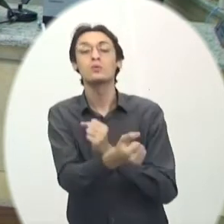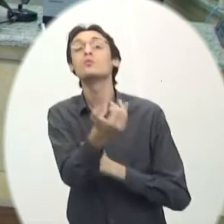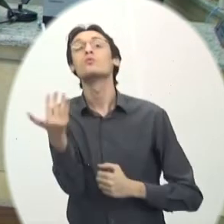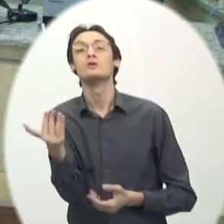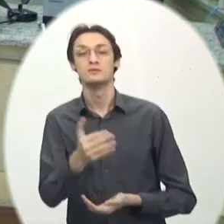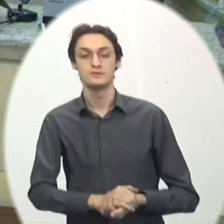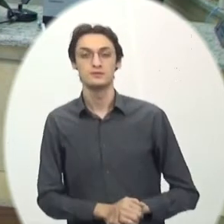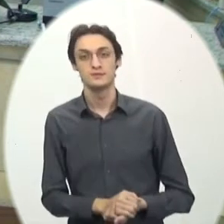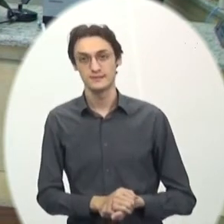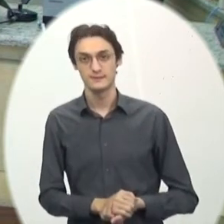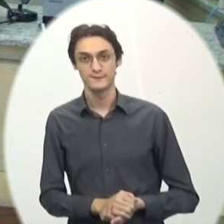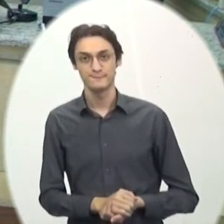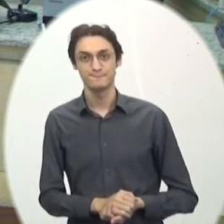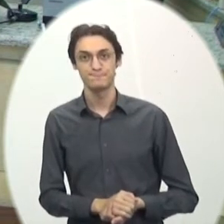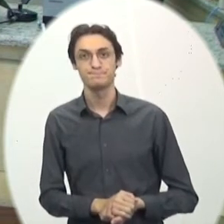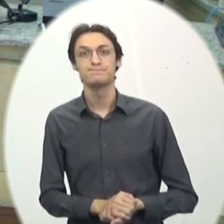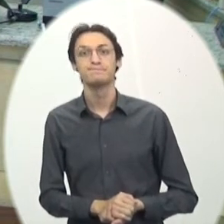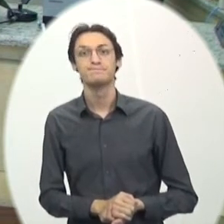serviço?